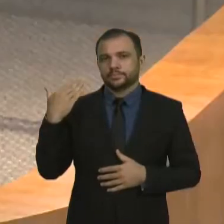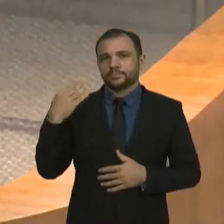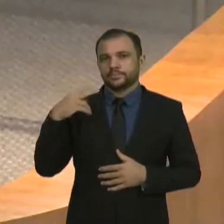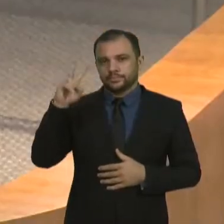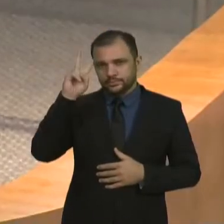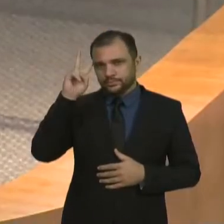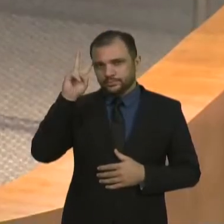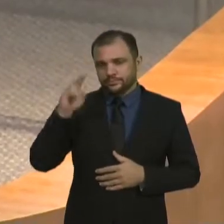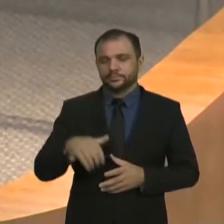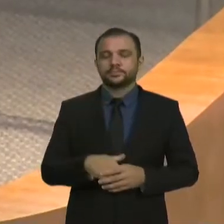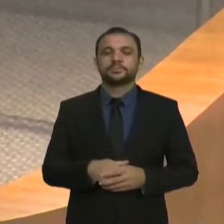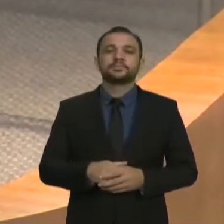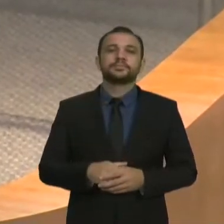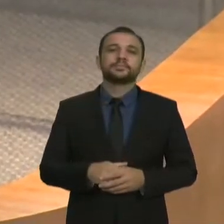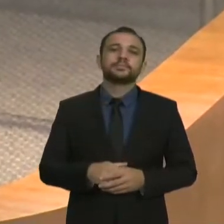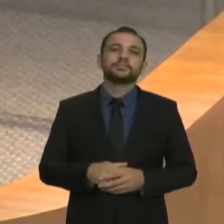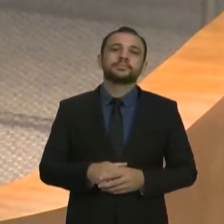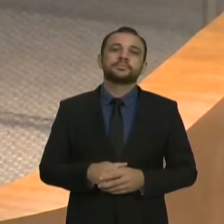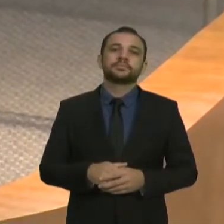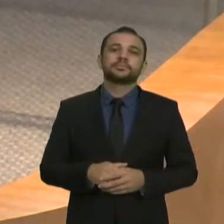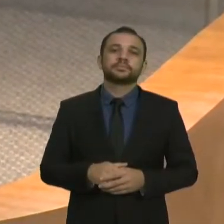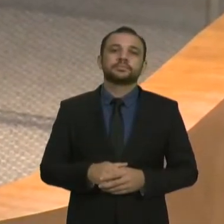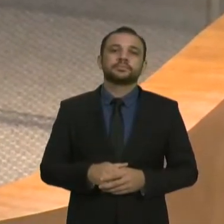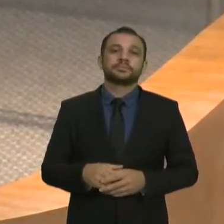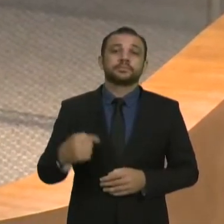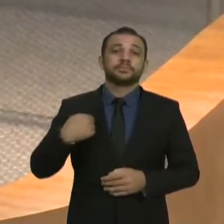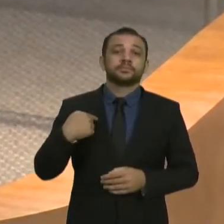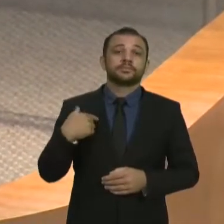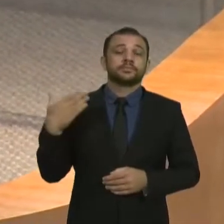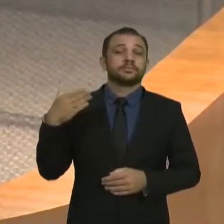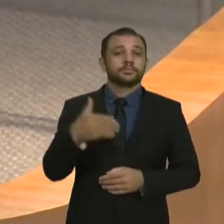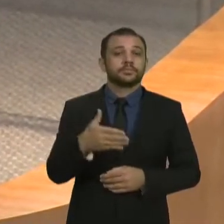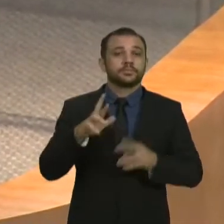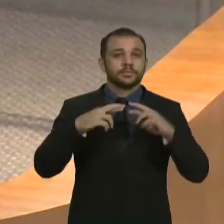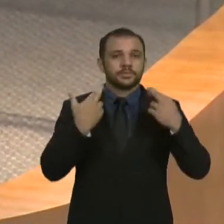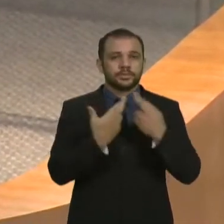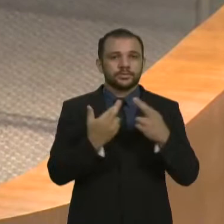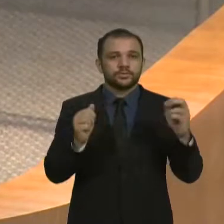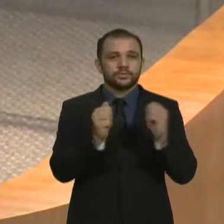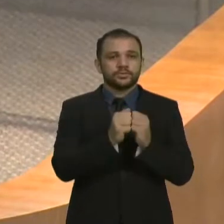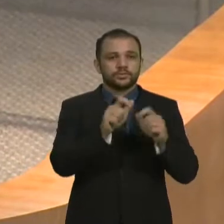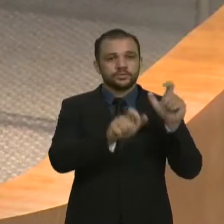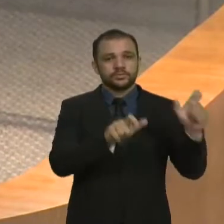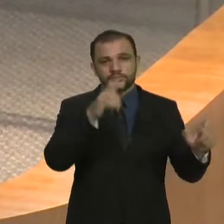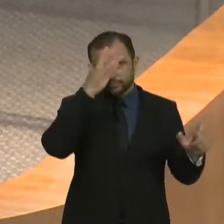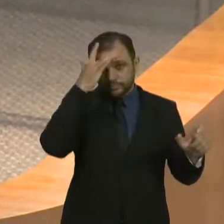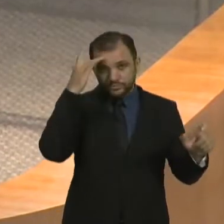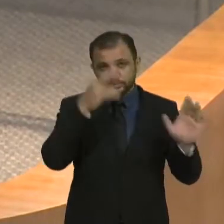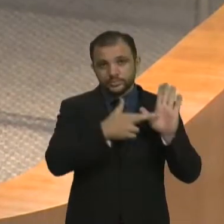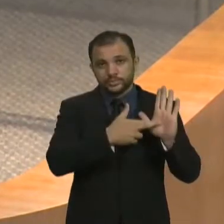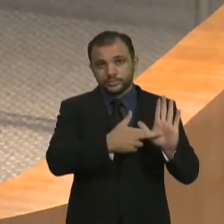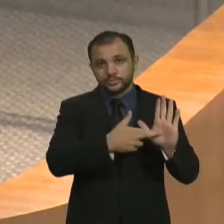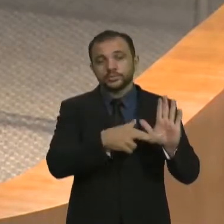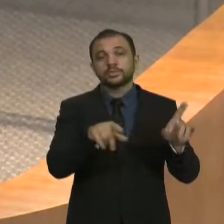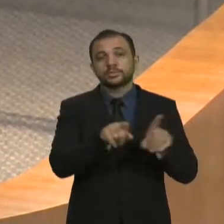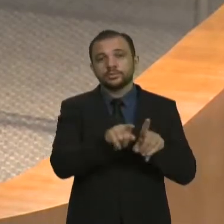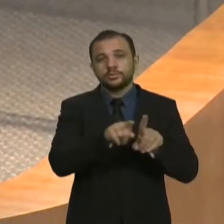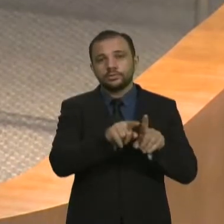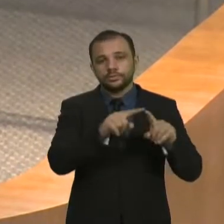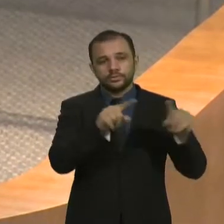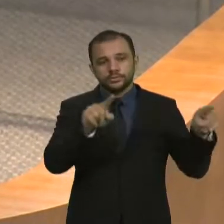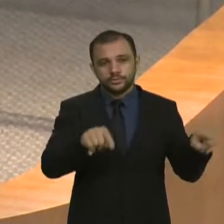segunda-feira, eu tive uma reunião com representantes e também com